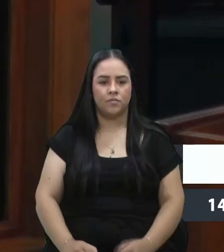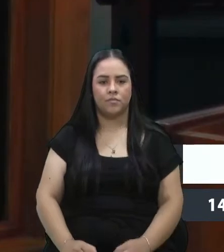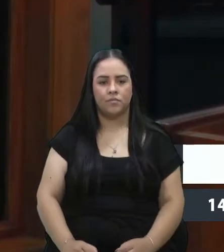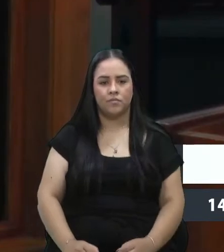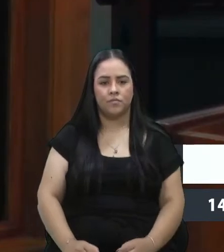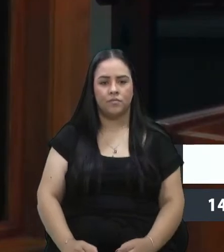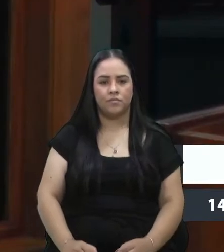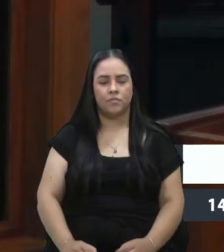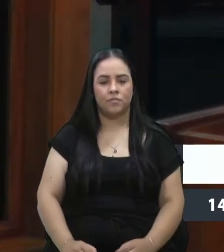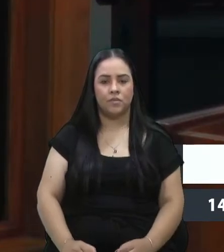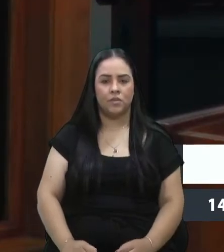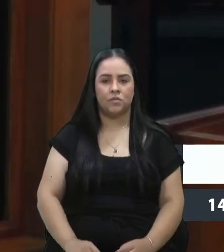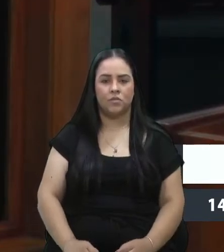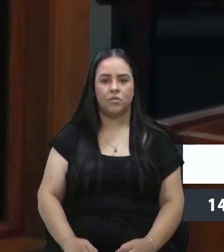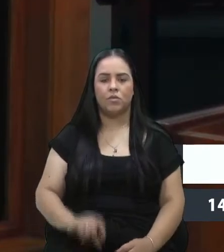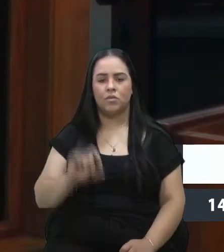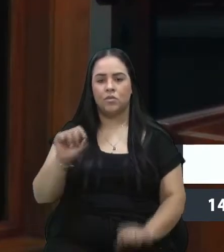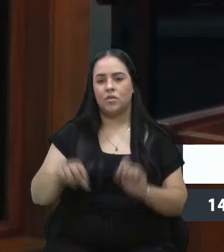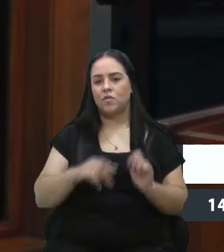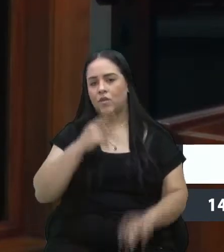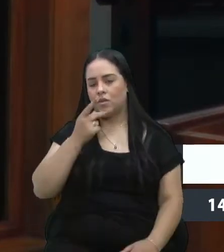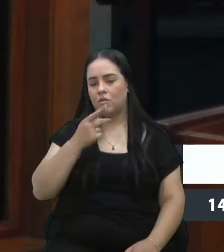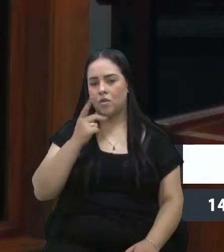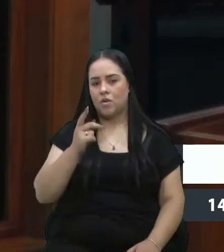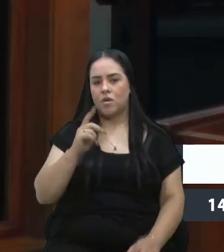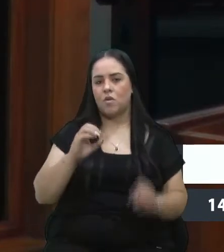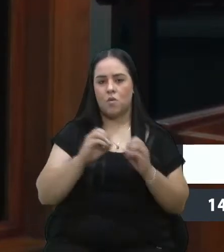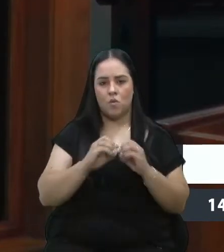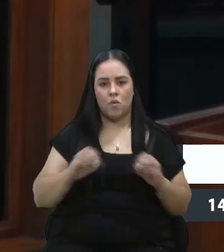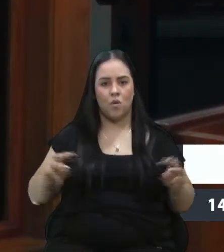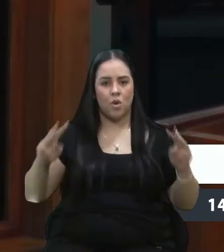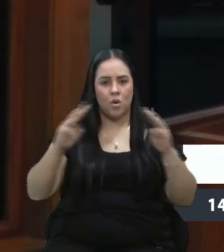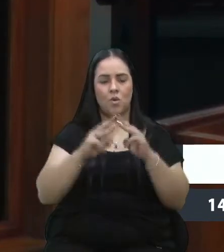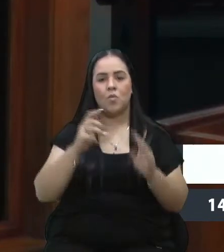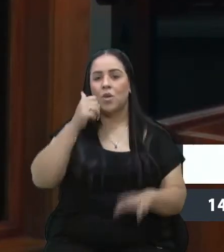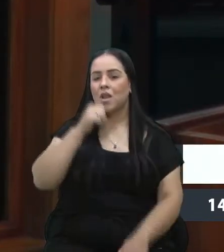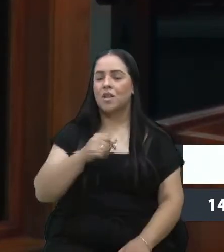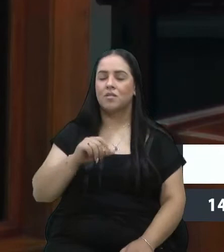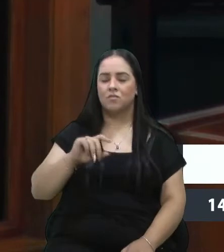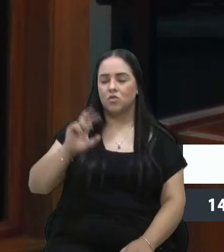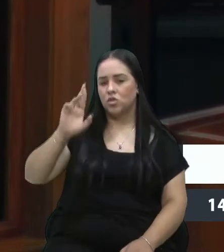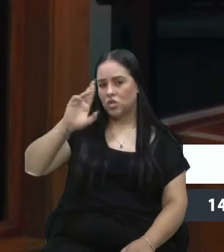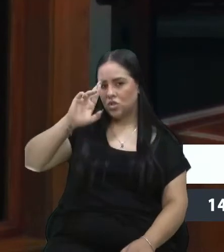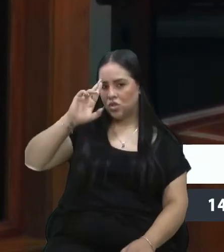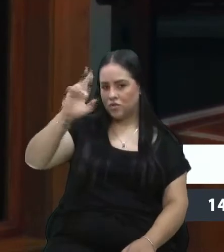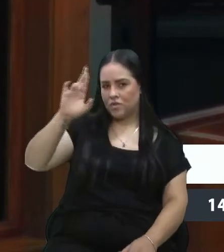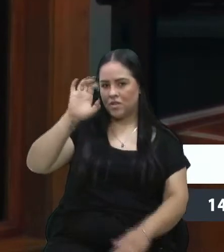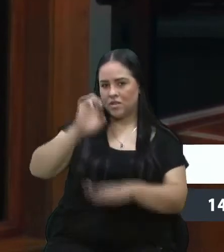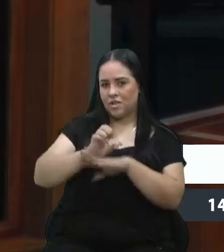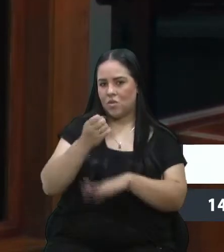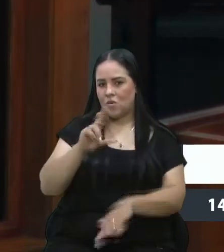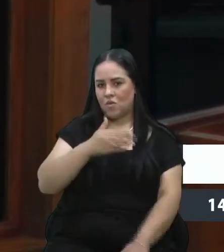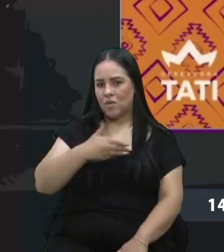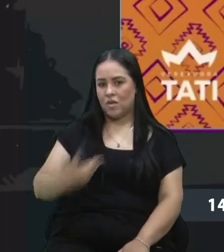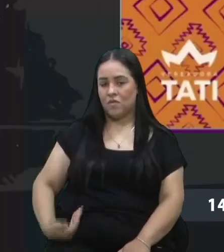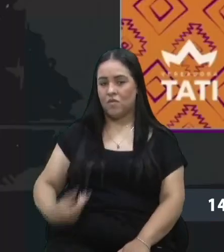Conforme revelado pela ONU, as mulheres são chefes de Estado ou de governo em 22 países. E